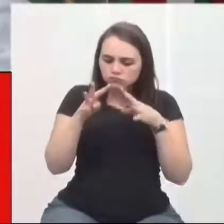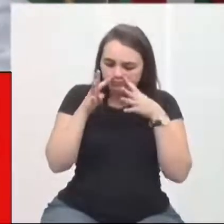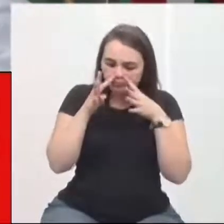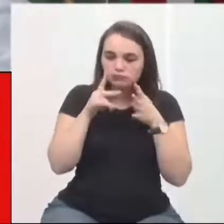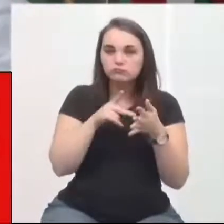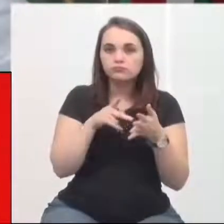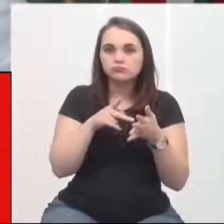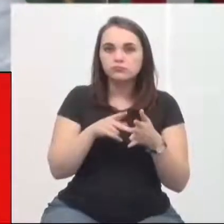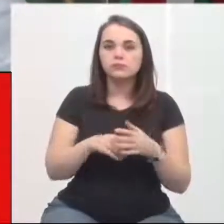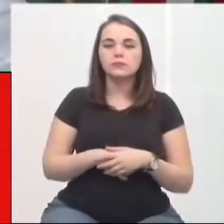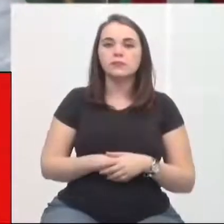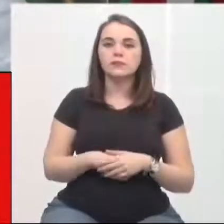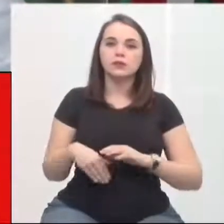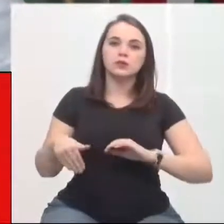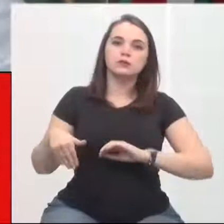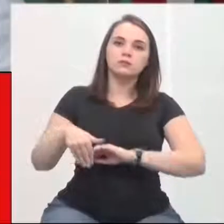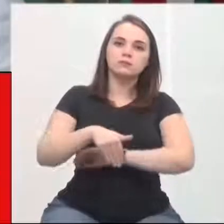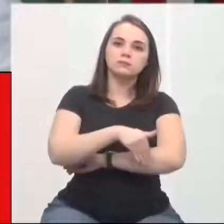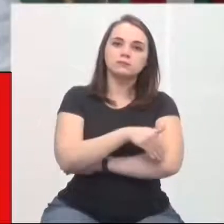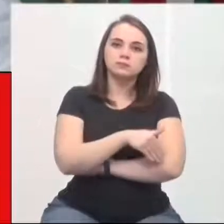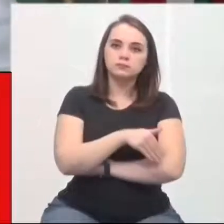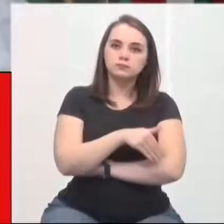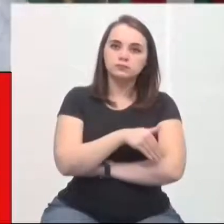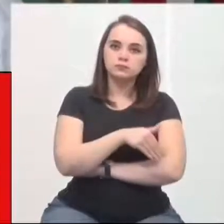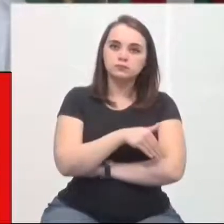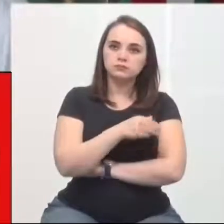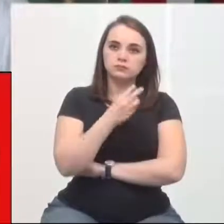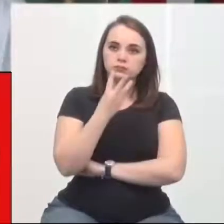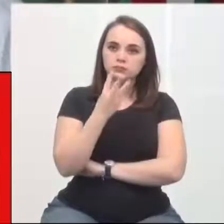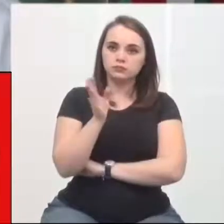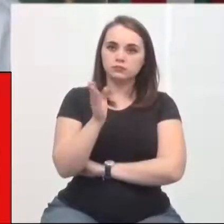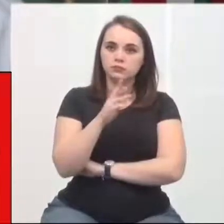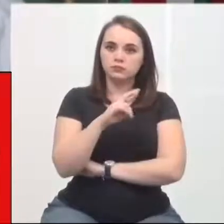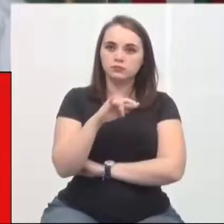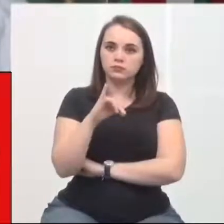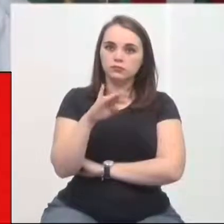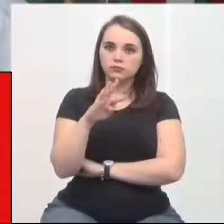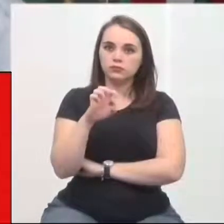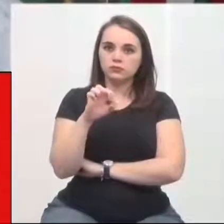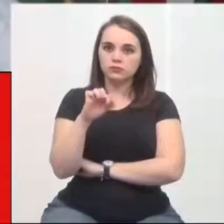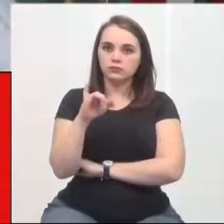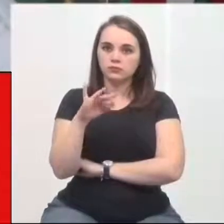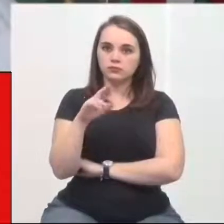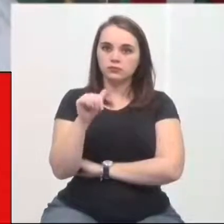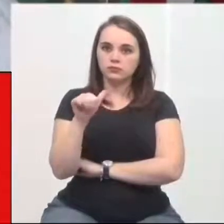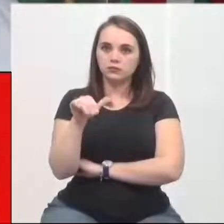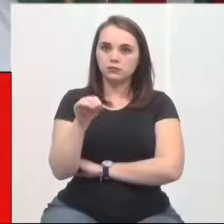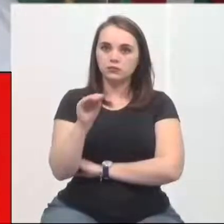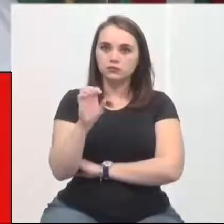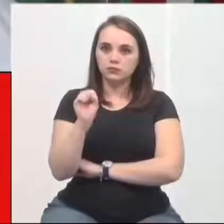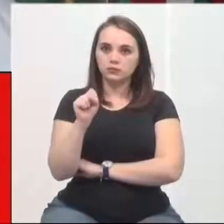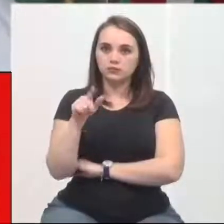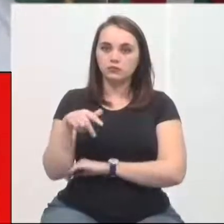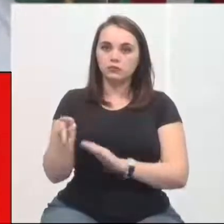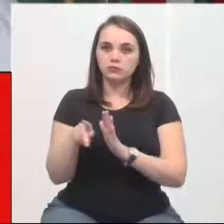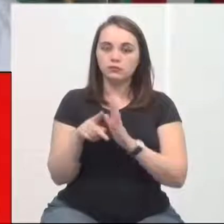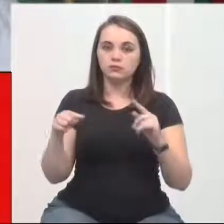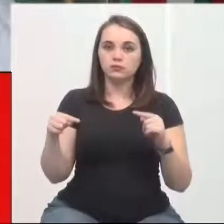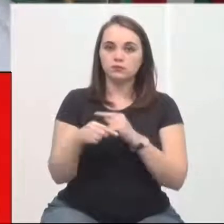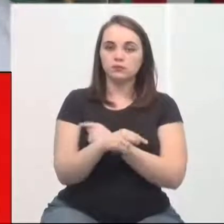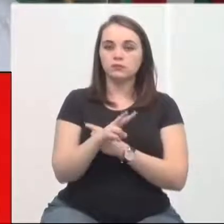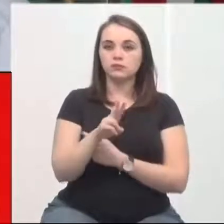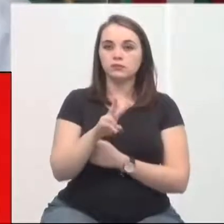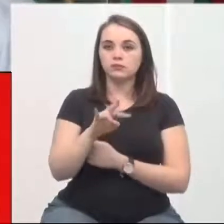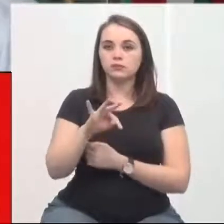Salvaro. A rua a Três Ribeirões, que tu cita, é a rua Victalino Scremin, que realmente